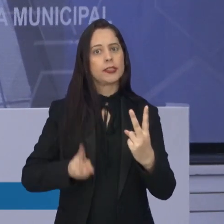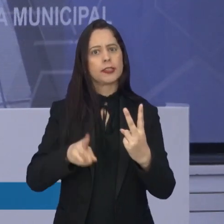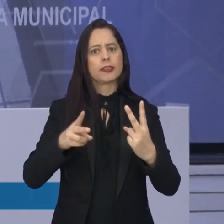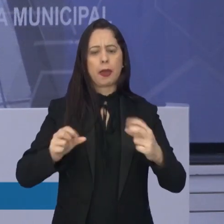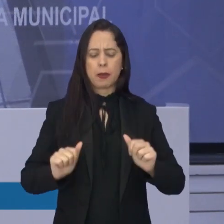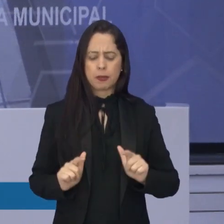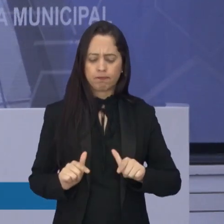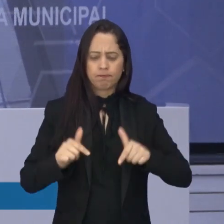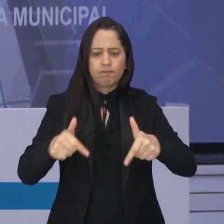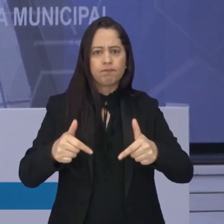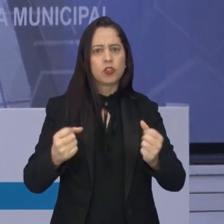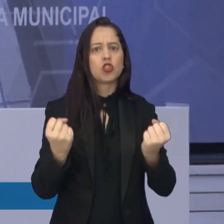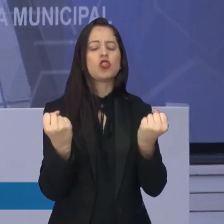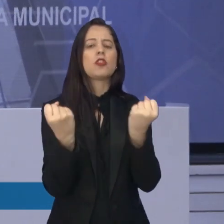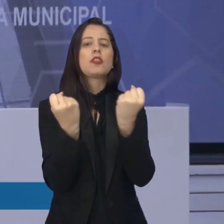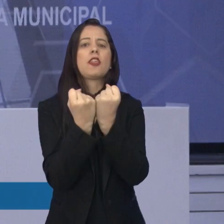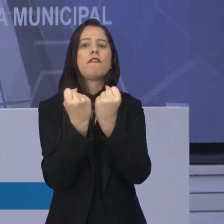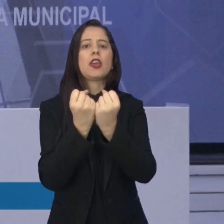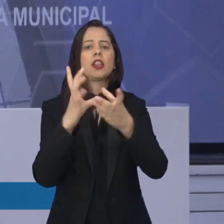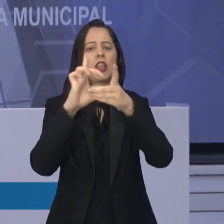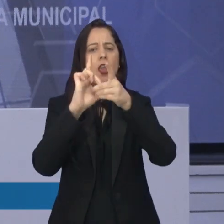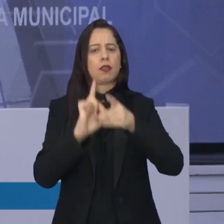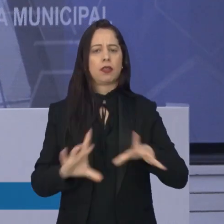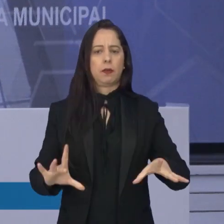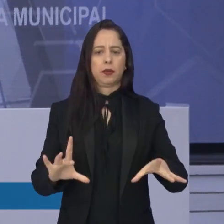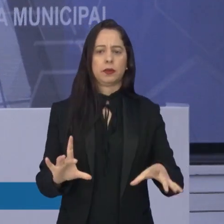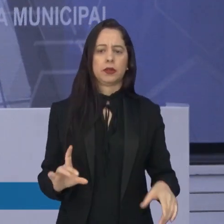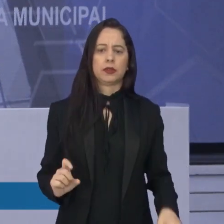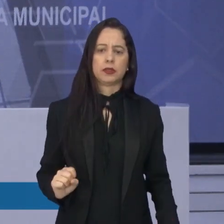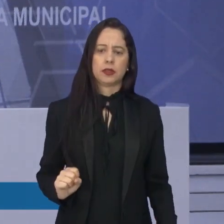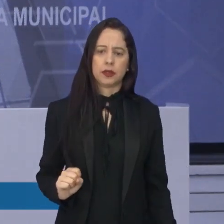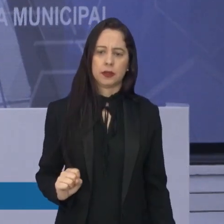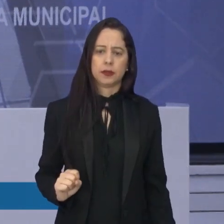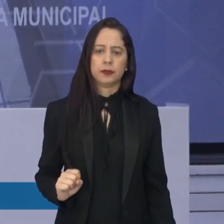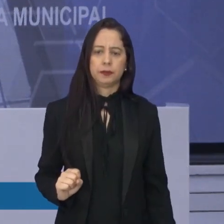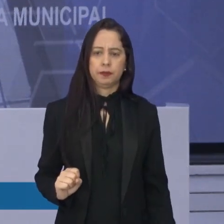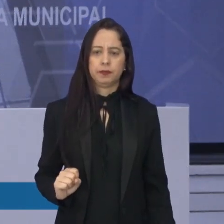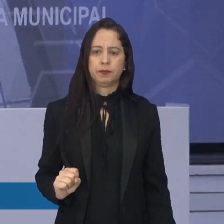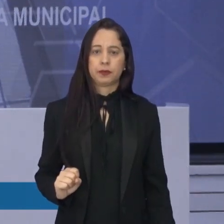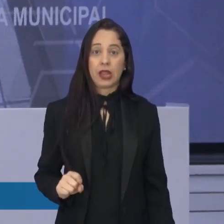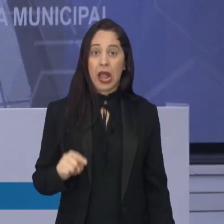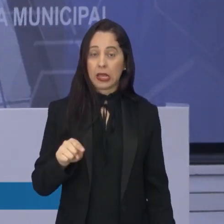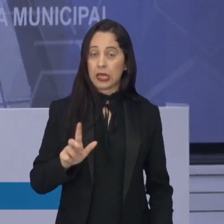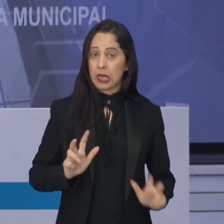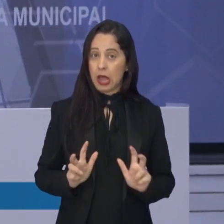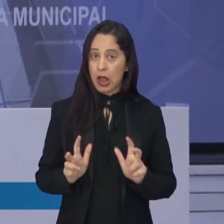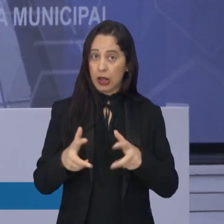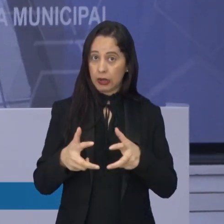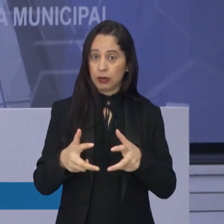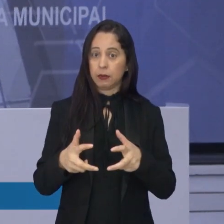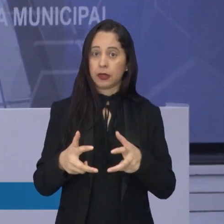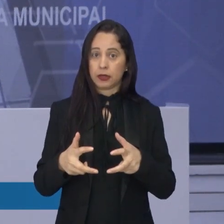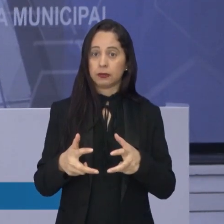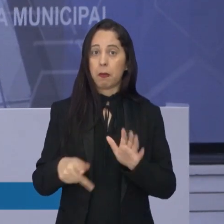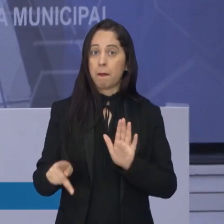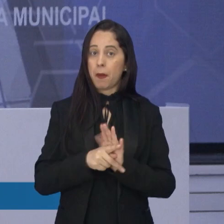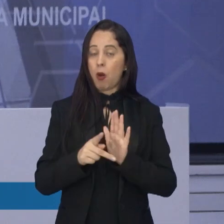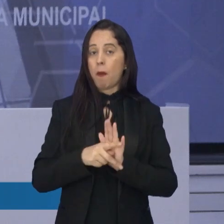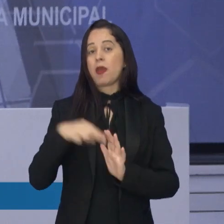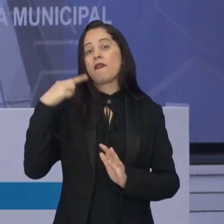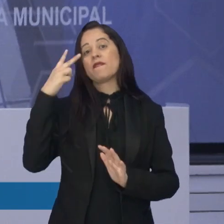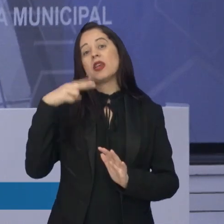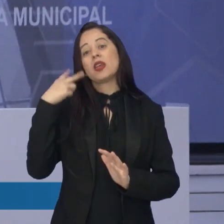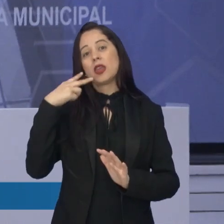defesa da democracia, do Estado Democrático de Direito. Quando a Câmara de Vereadores, a Câmara Municipal